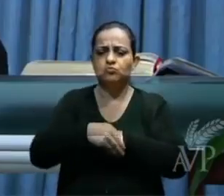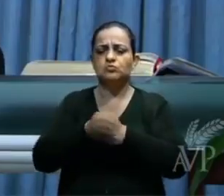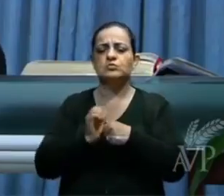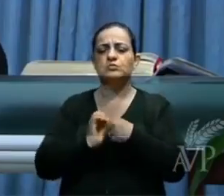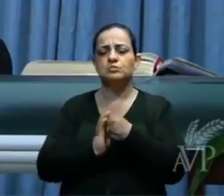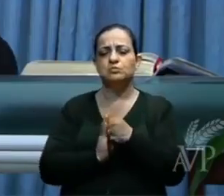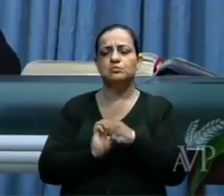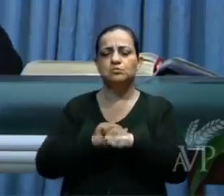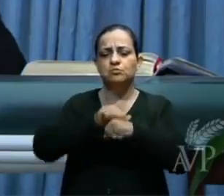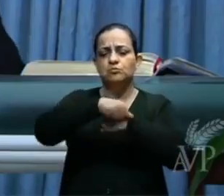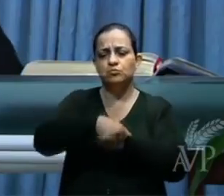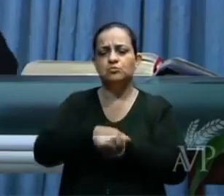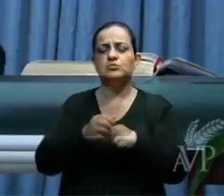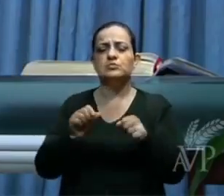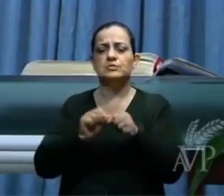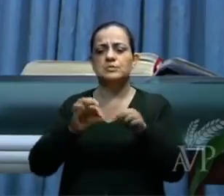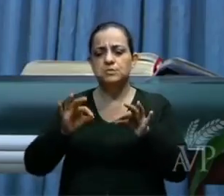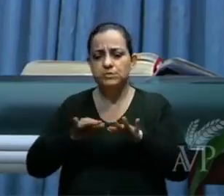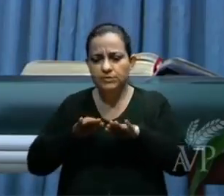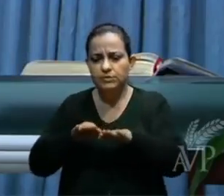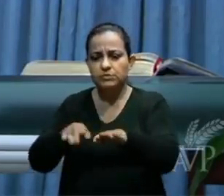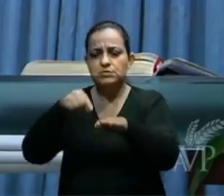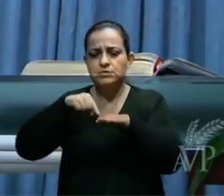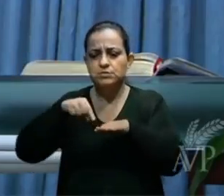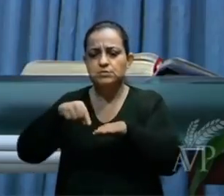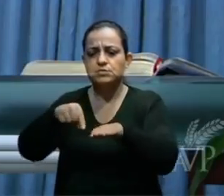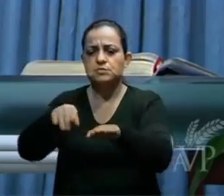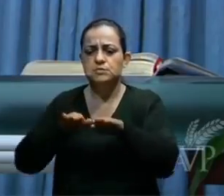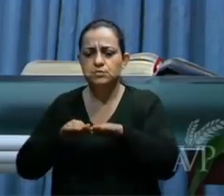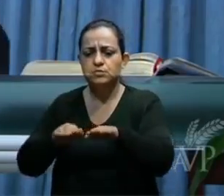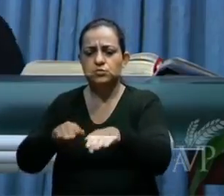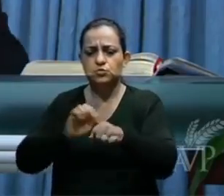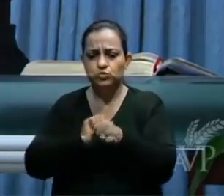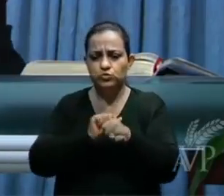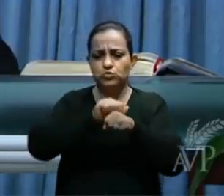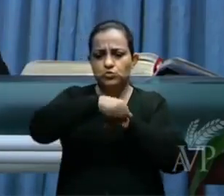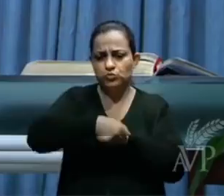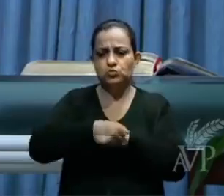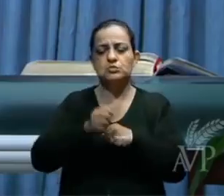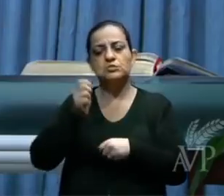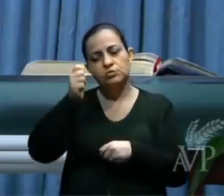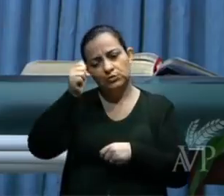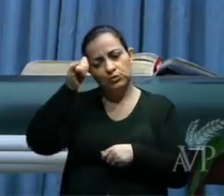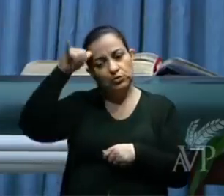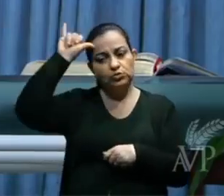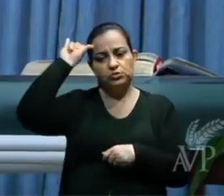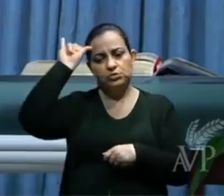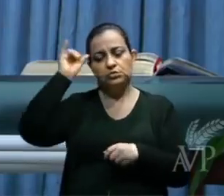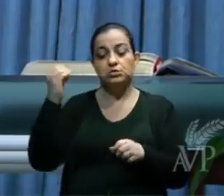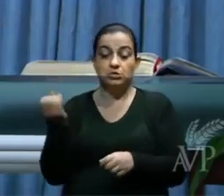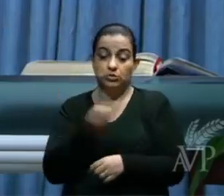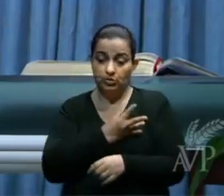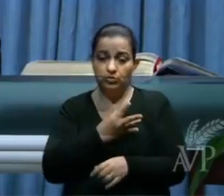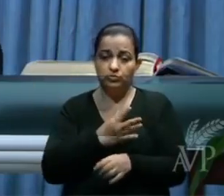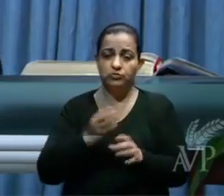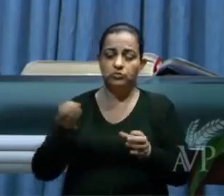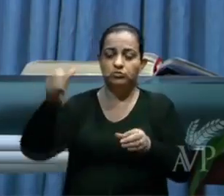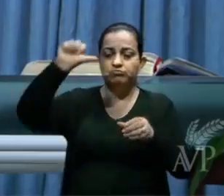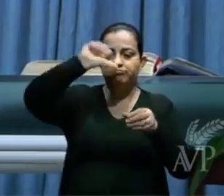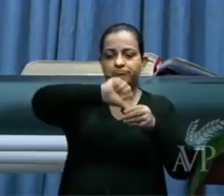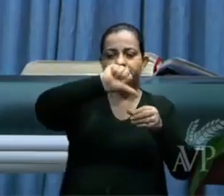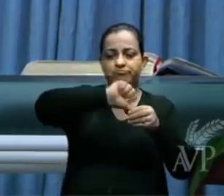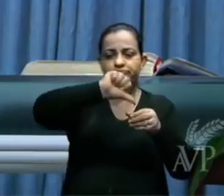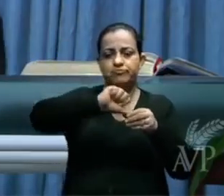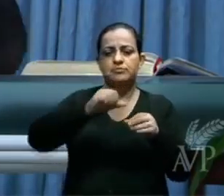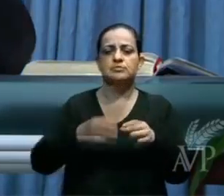eles a costurava aquele escuros enquanto coroa era novo aquele o dri então aquele couro